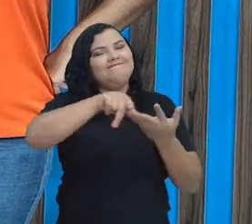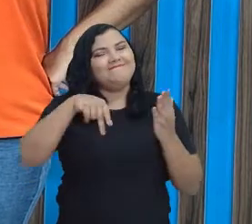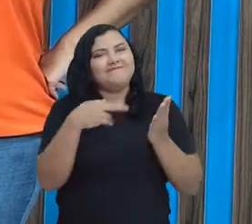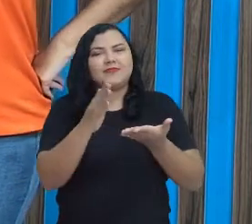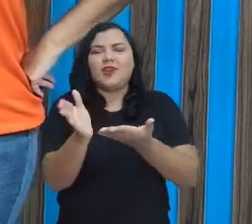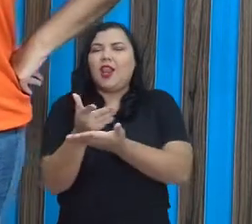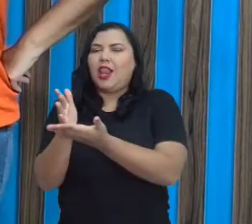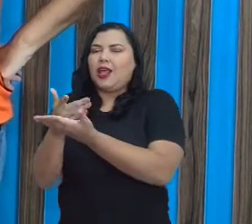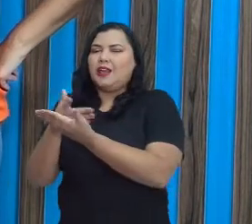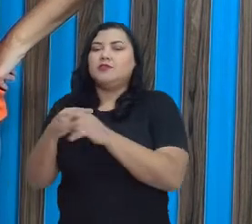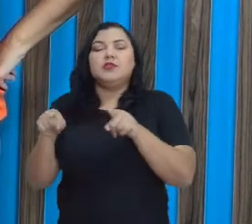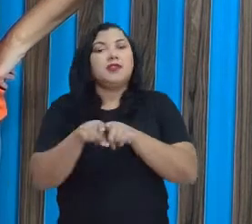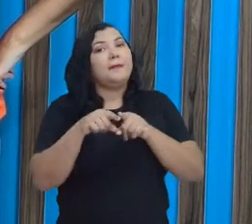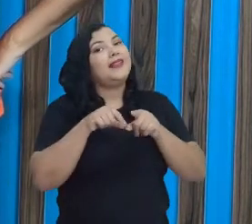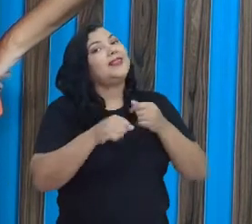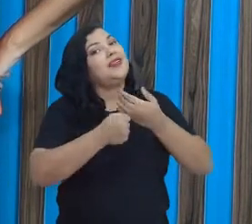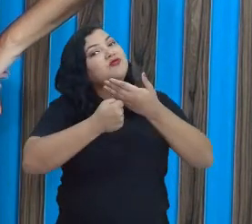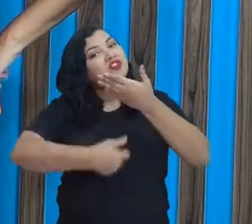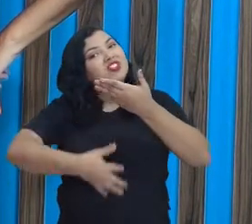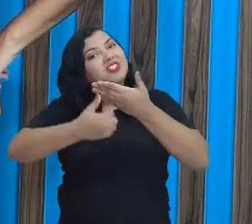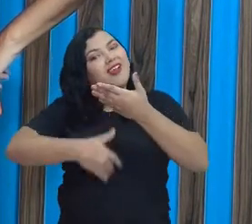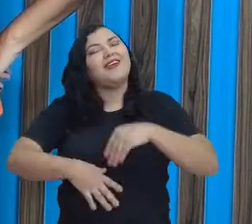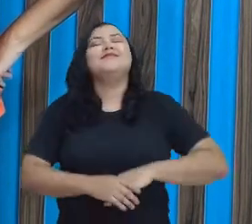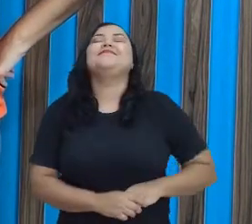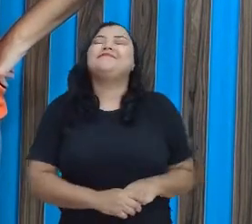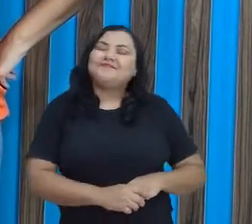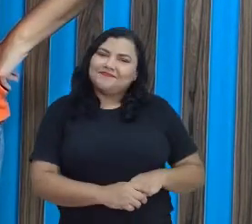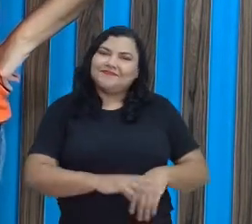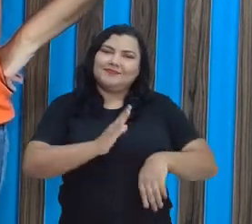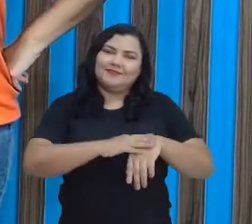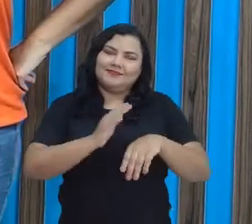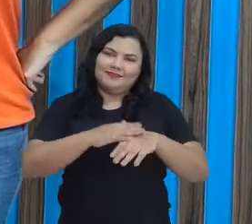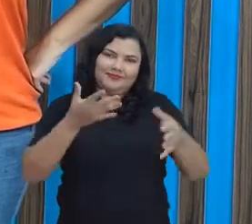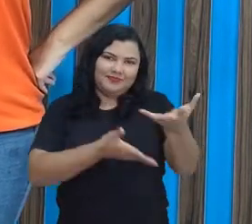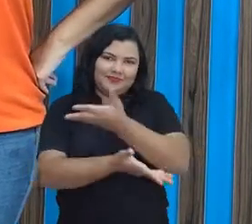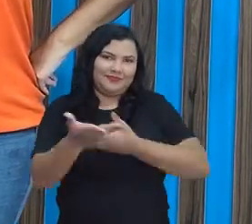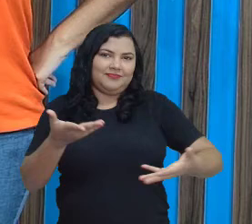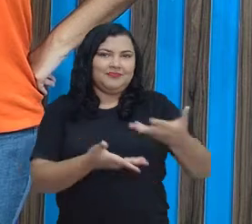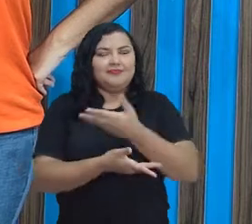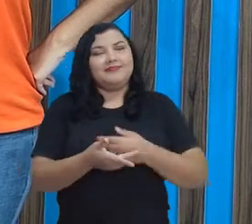chat, que é esse momento de interação. Então, quem é